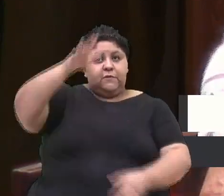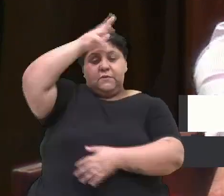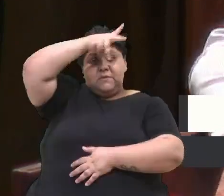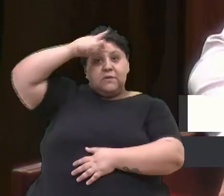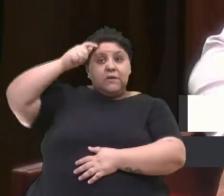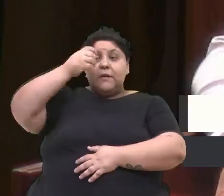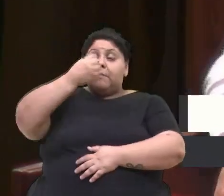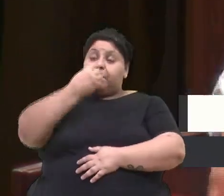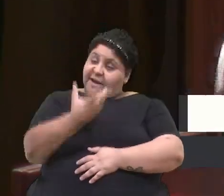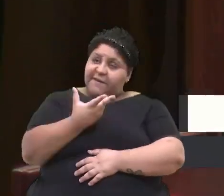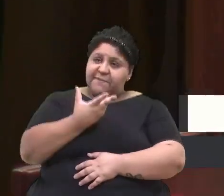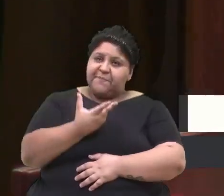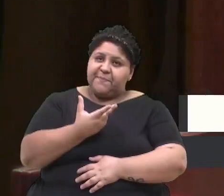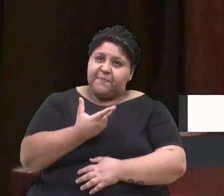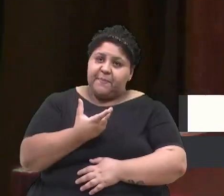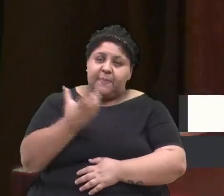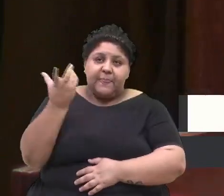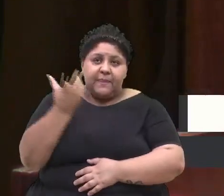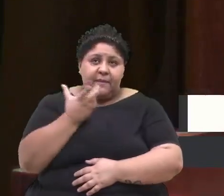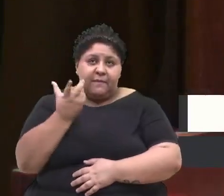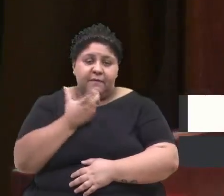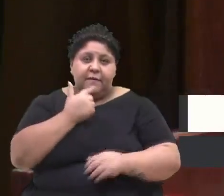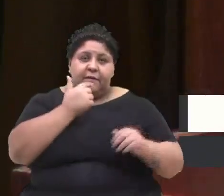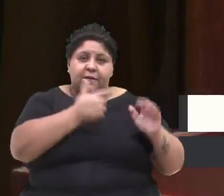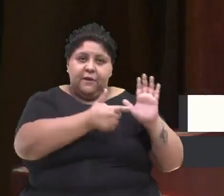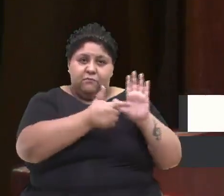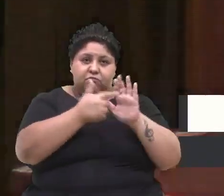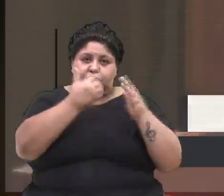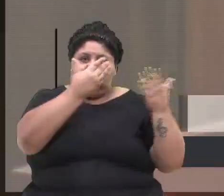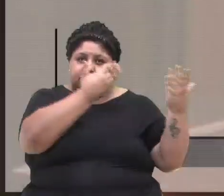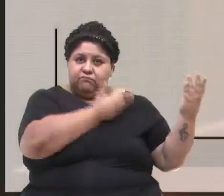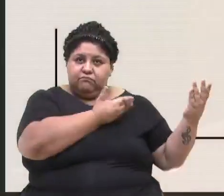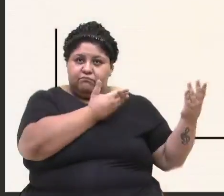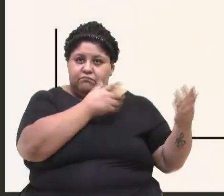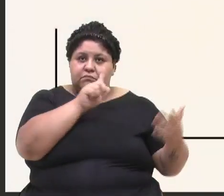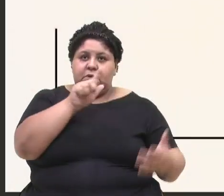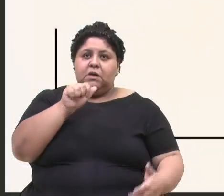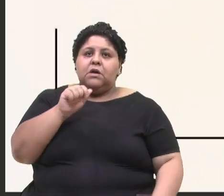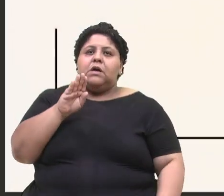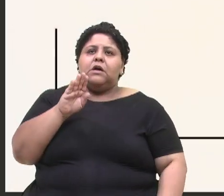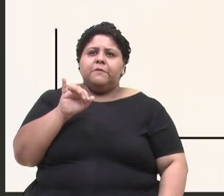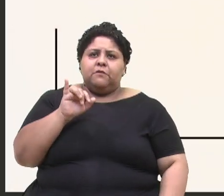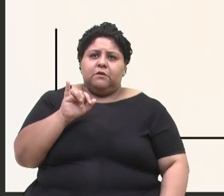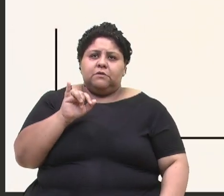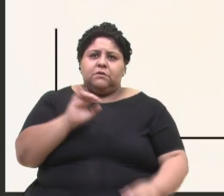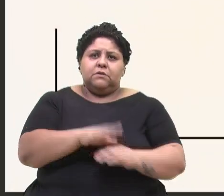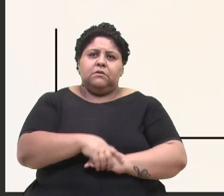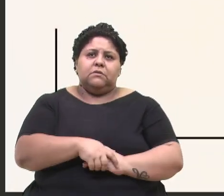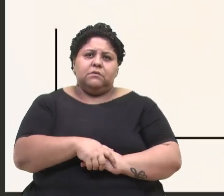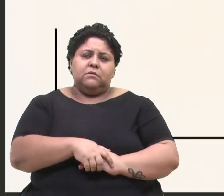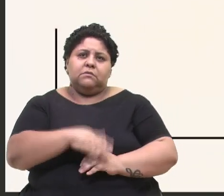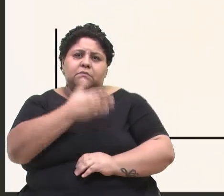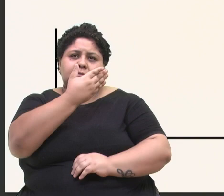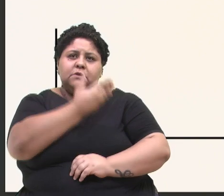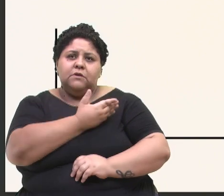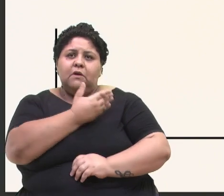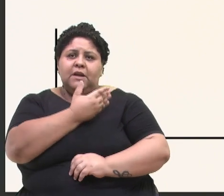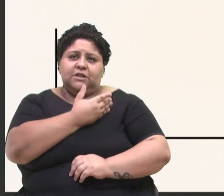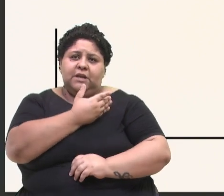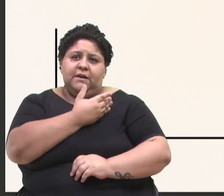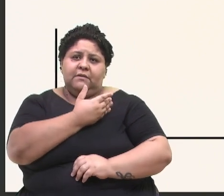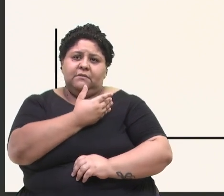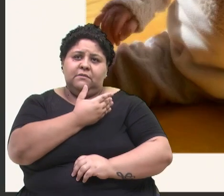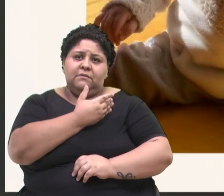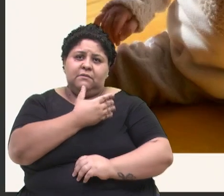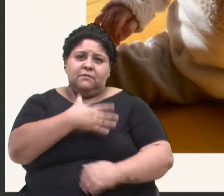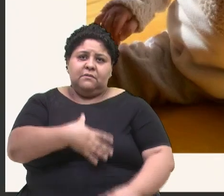bem. E aí eu queria trazer o caso para vocês da Gabi, que é a menina Gabriela Carvalho dos Santos. Ela é